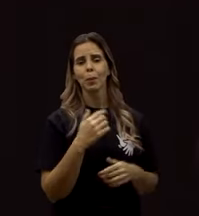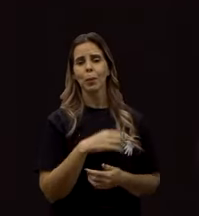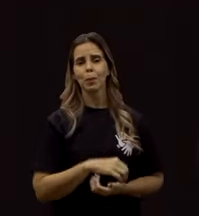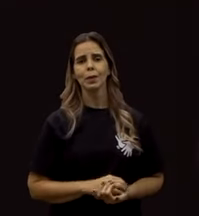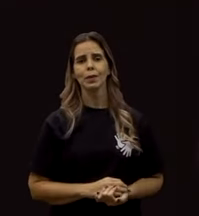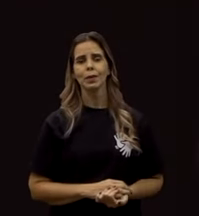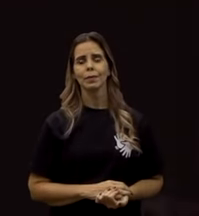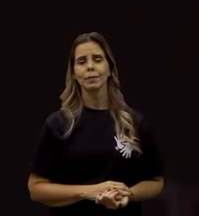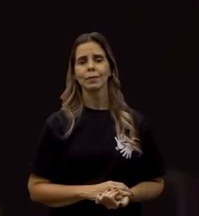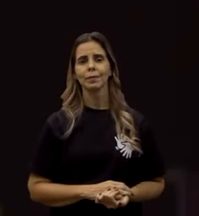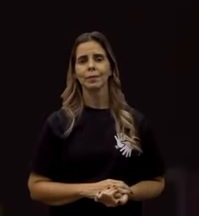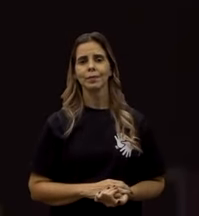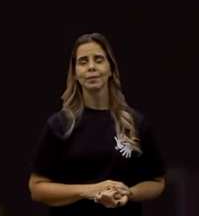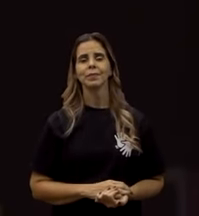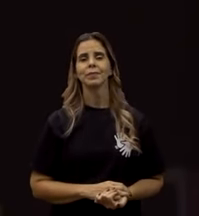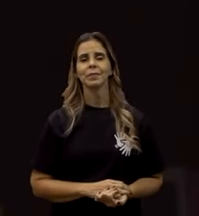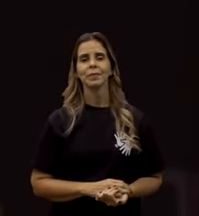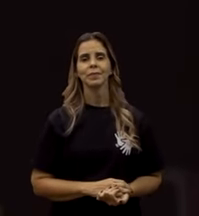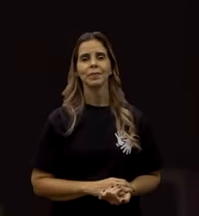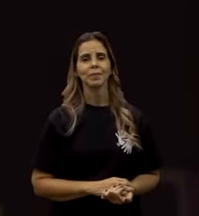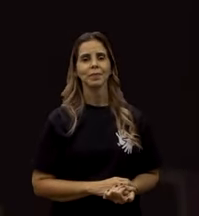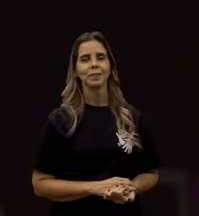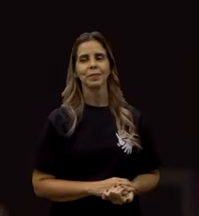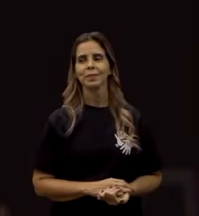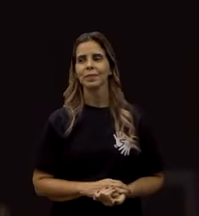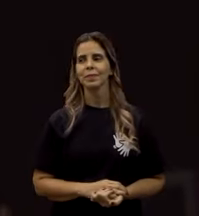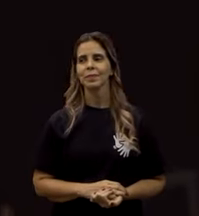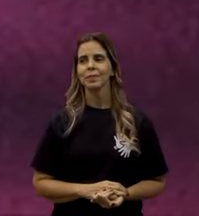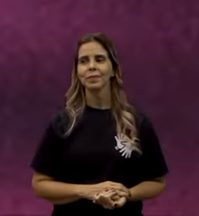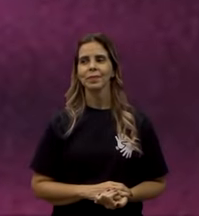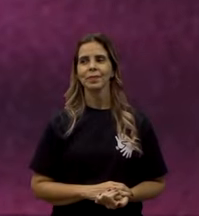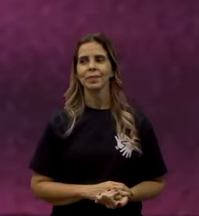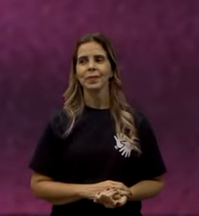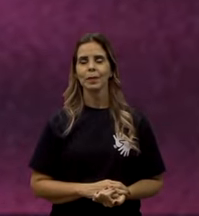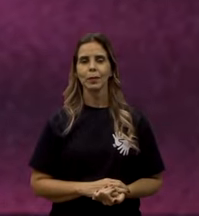Car para tentar encostar para ver se o outro Responde